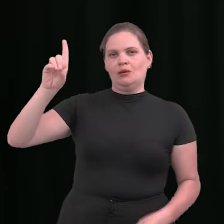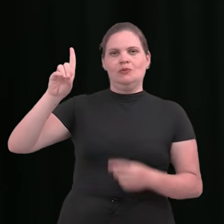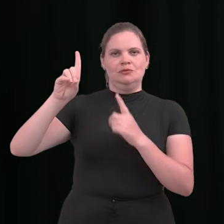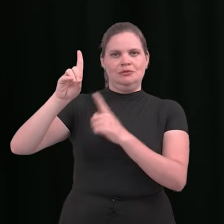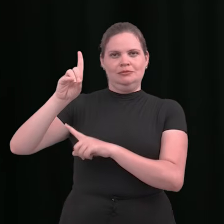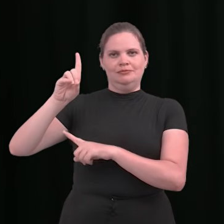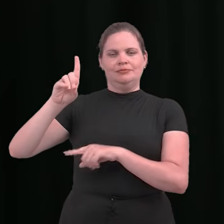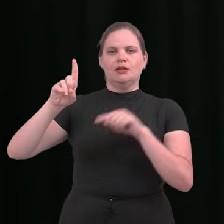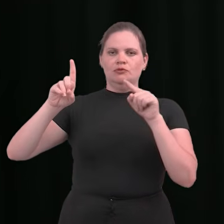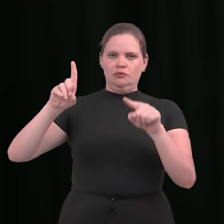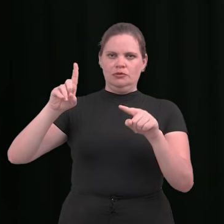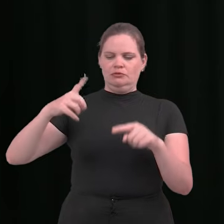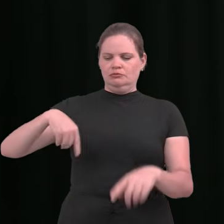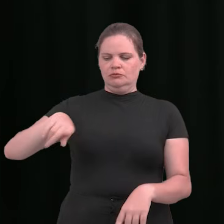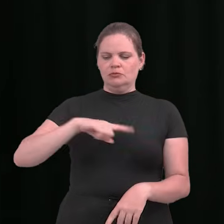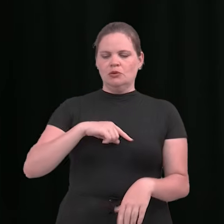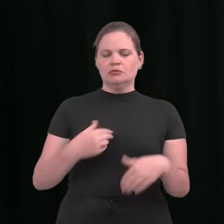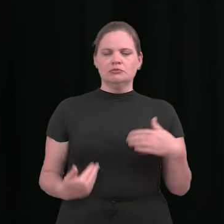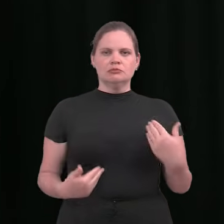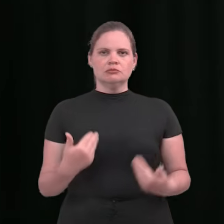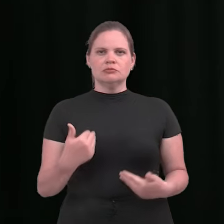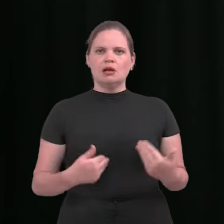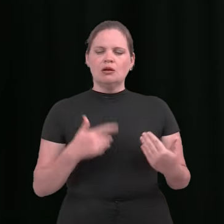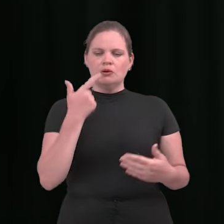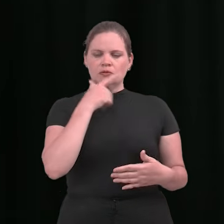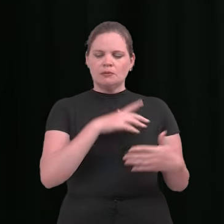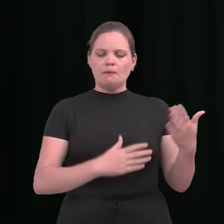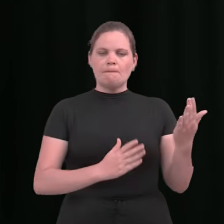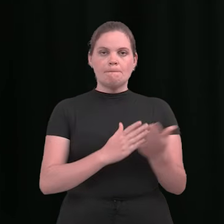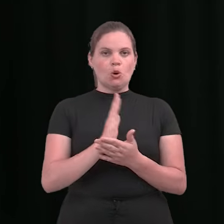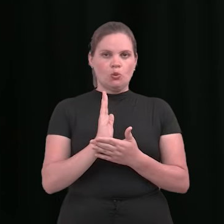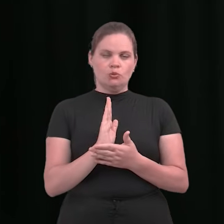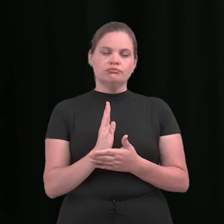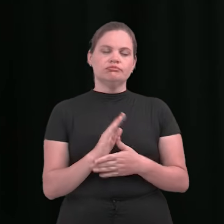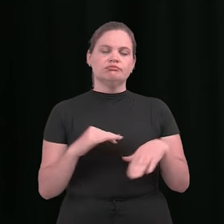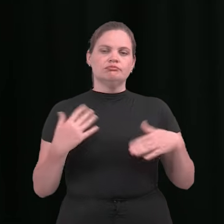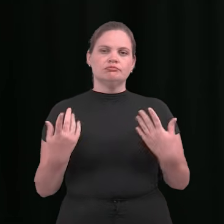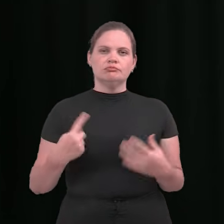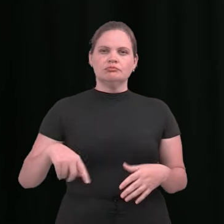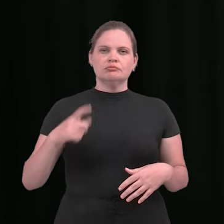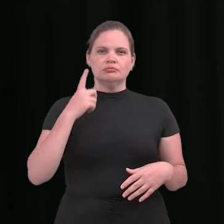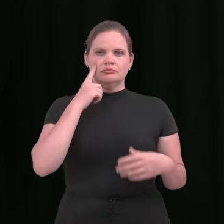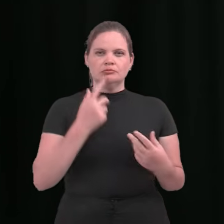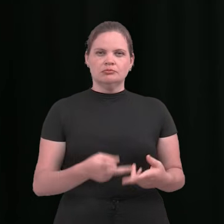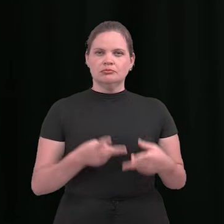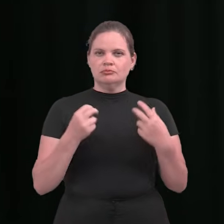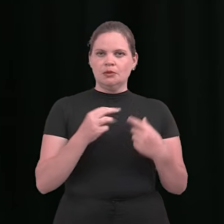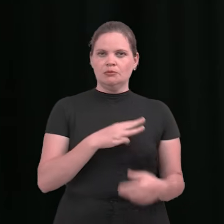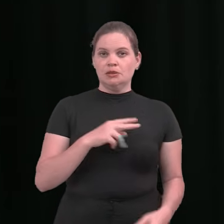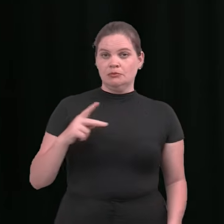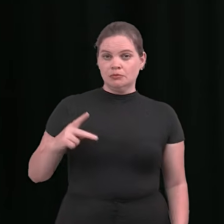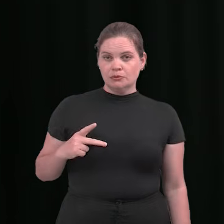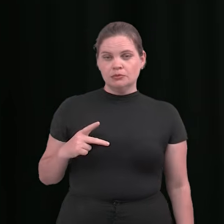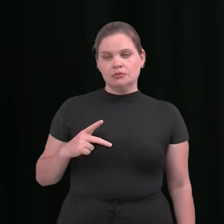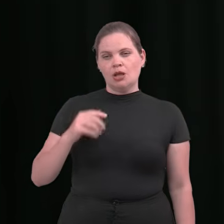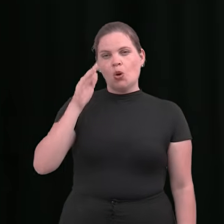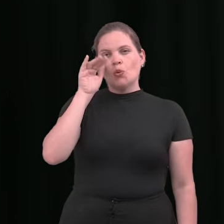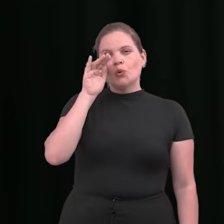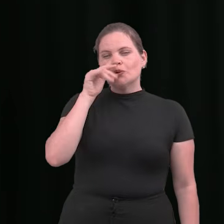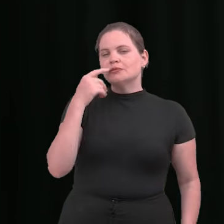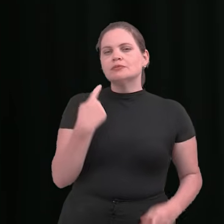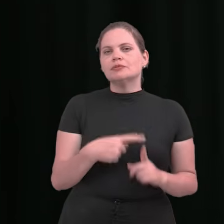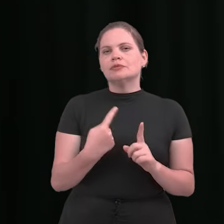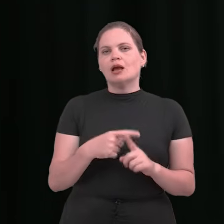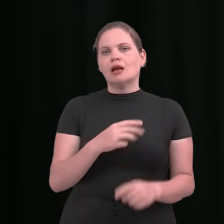você, especialmente nós, que somos servos, seja aprovado. Então nós vemos aí. E o MPU é mais curioso ainda, porque